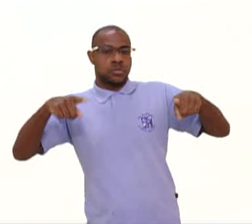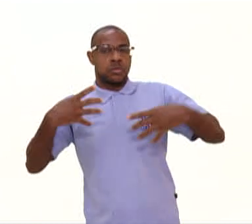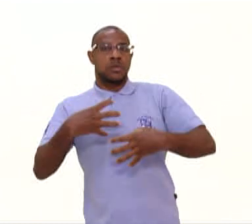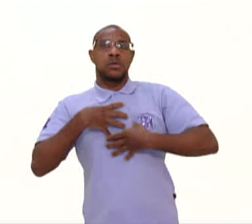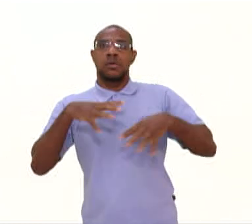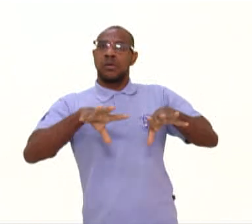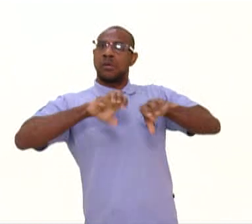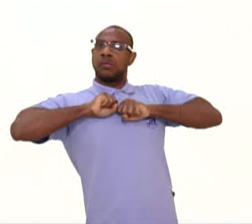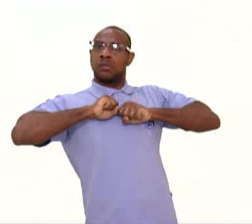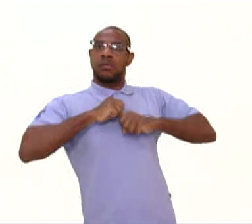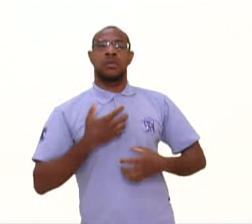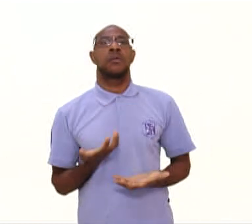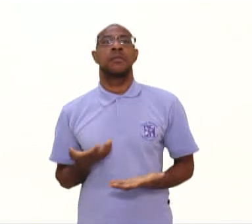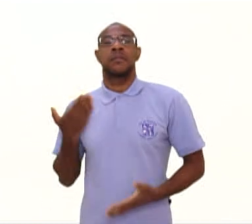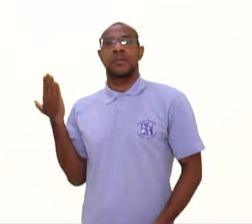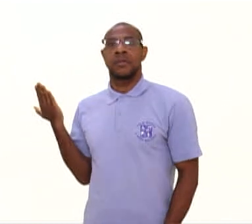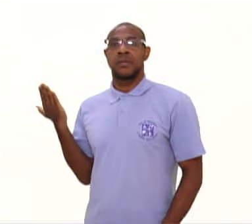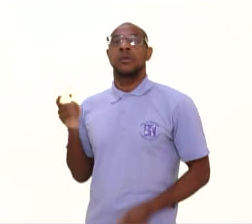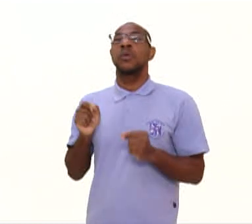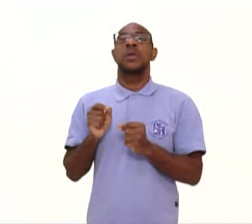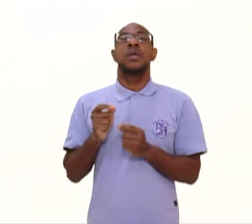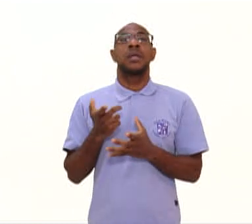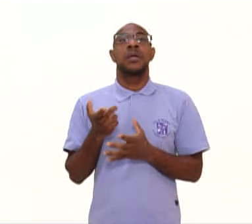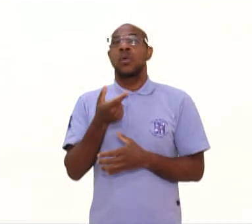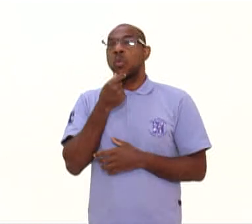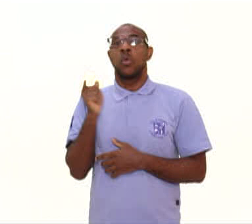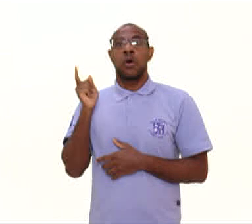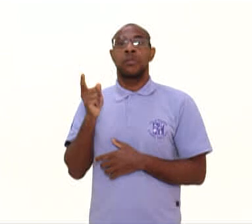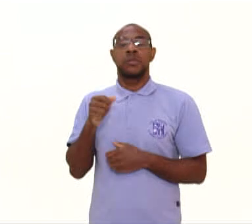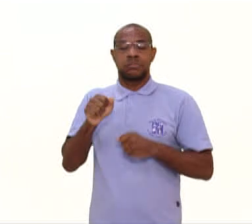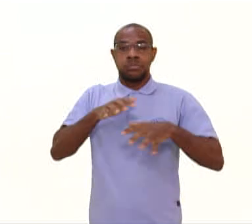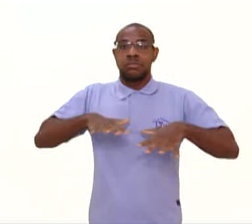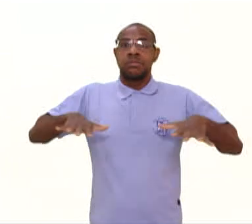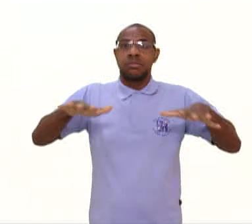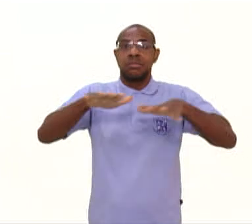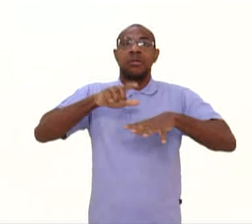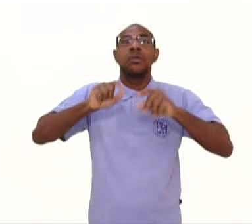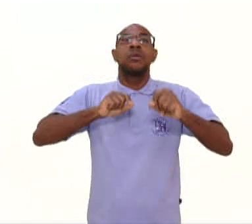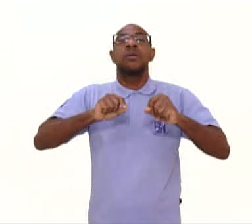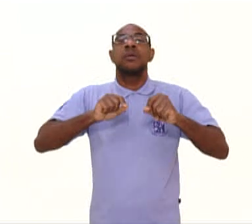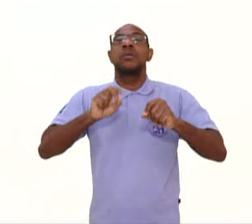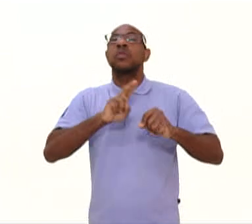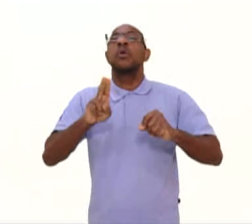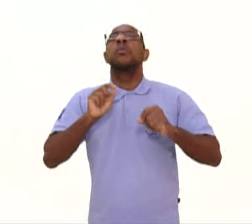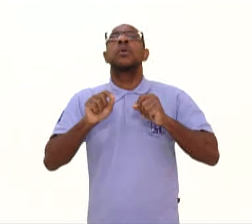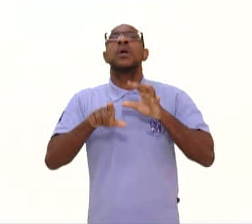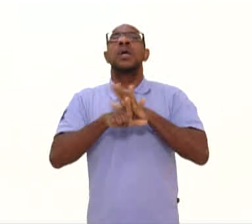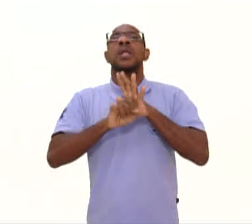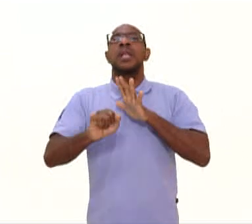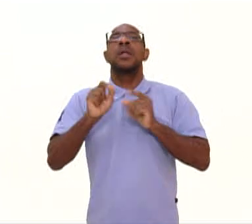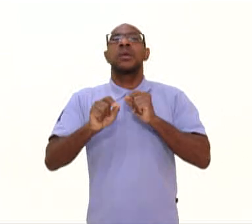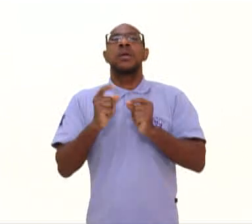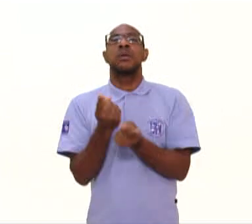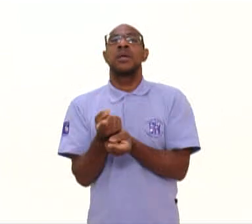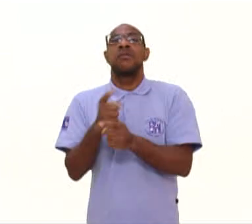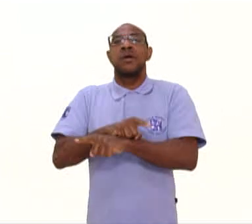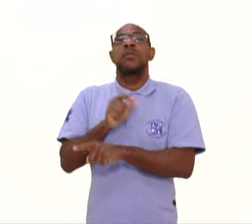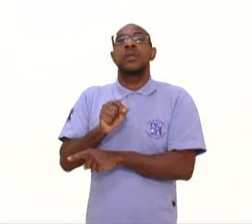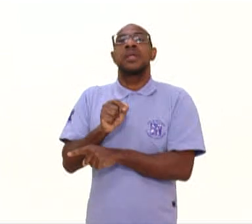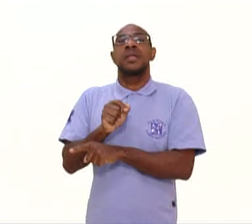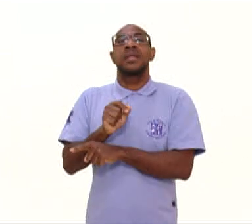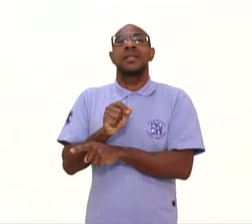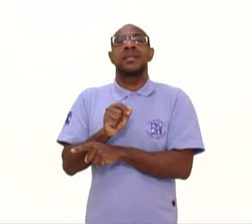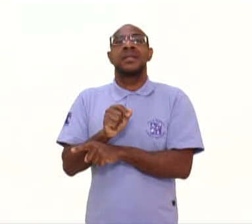Arquimedes determinou a área da superfície esférica e estabeleceu a chamada lei do inverso do quadrado